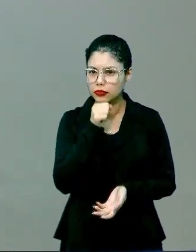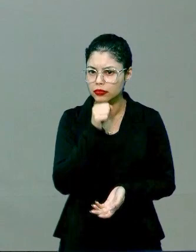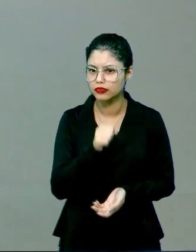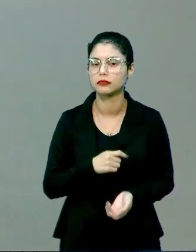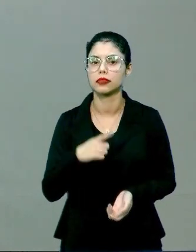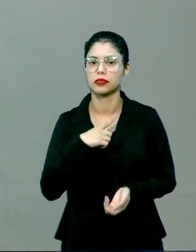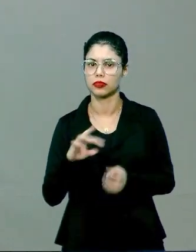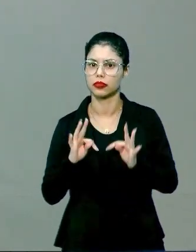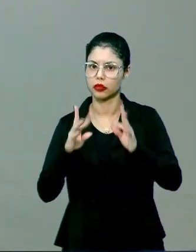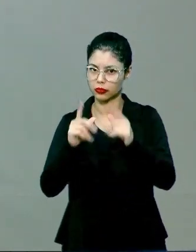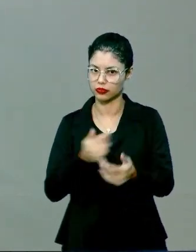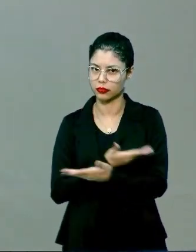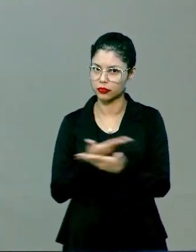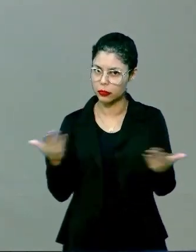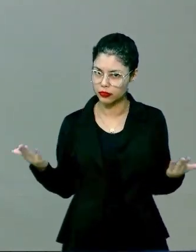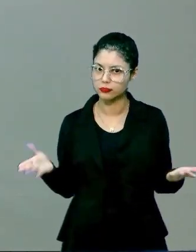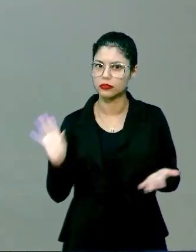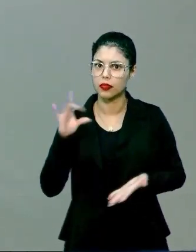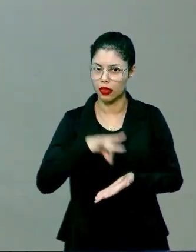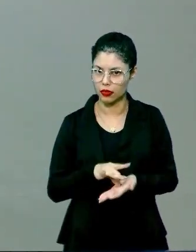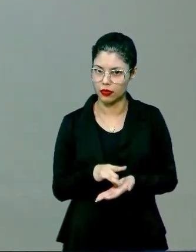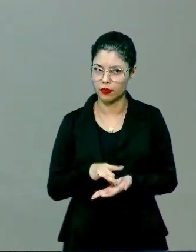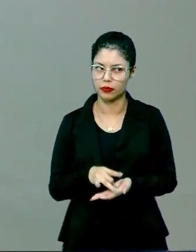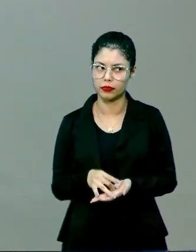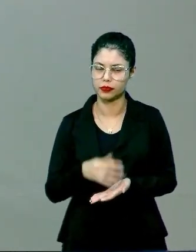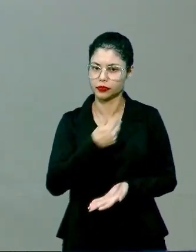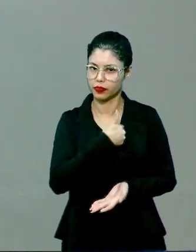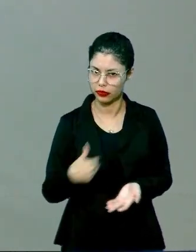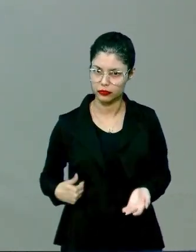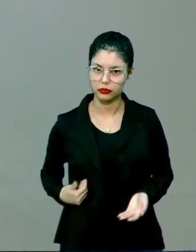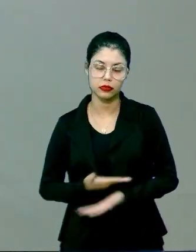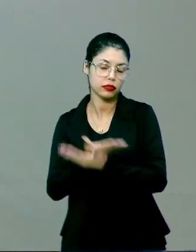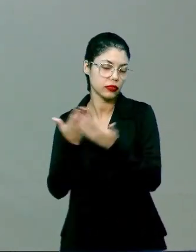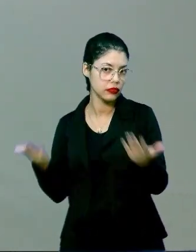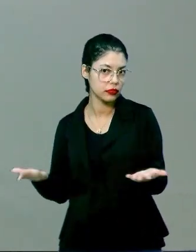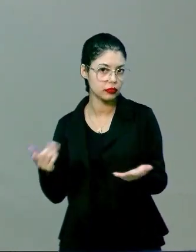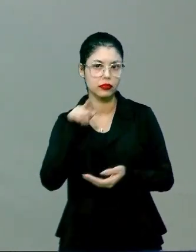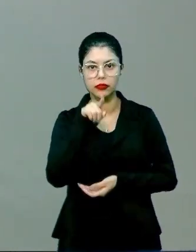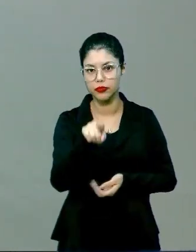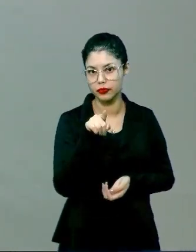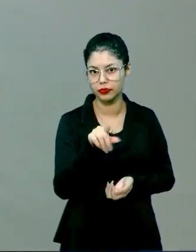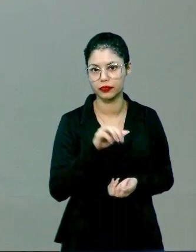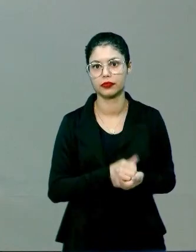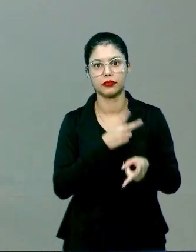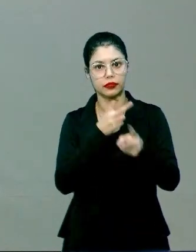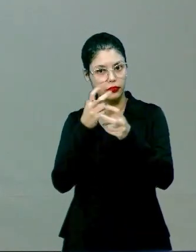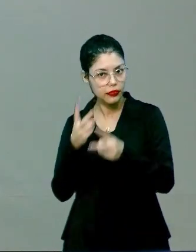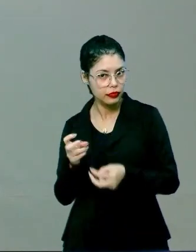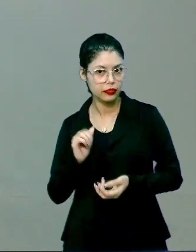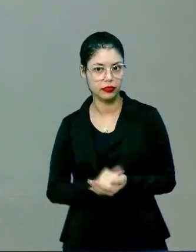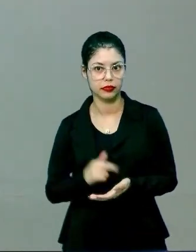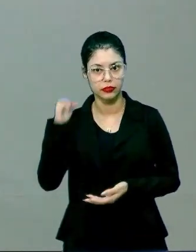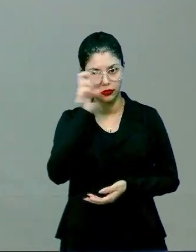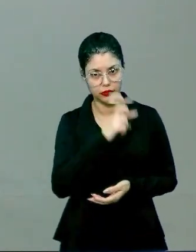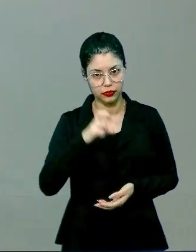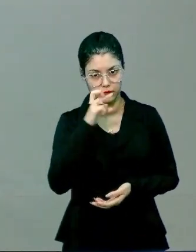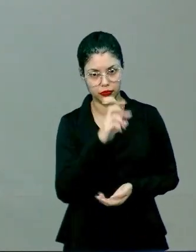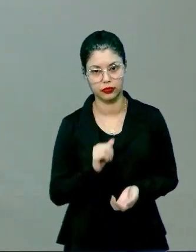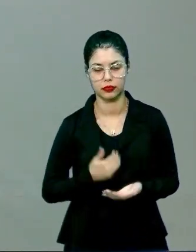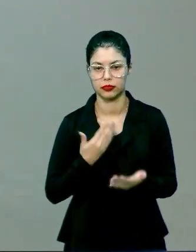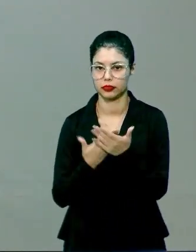ela foi para todos? Ela foi realmente pública? É isso que eu quero que vocês observem,